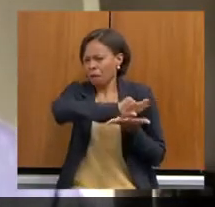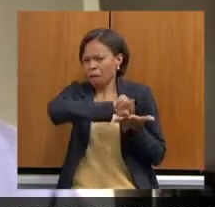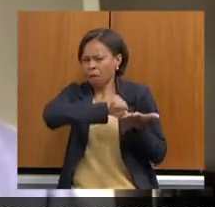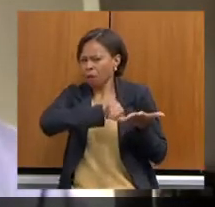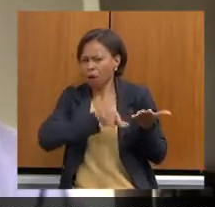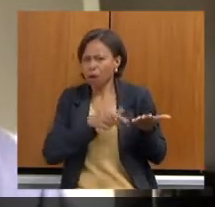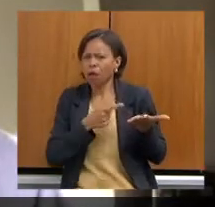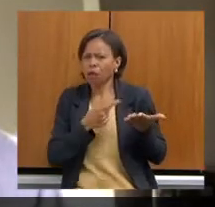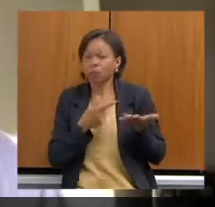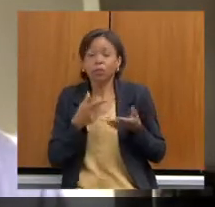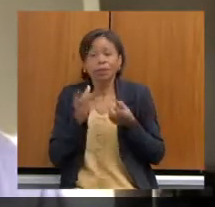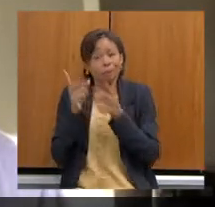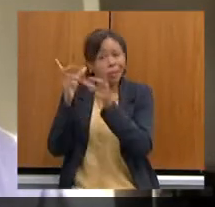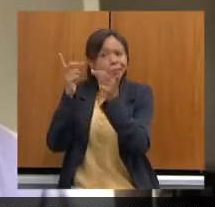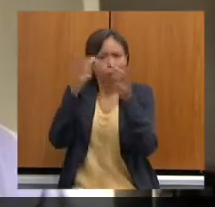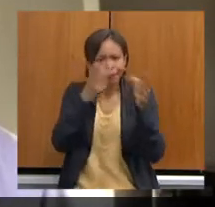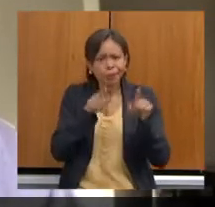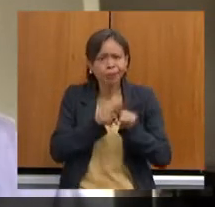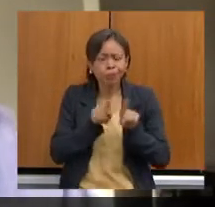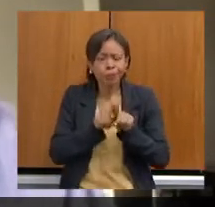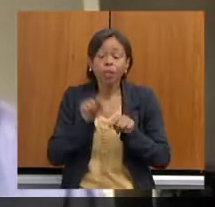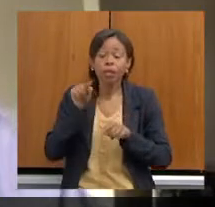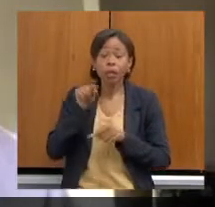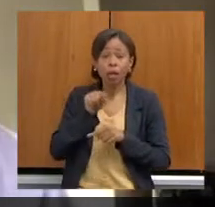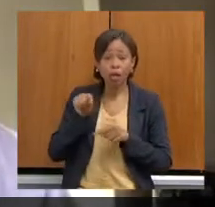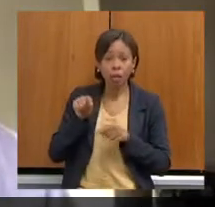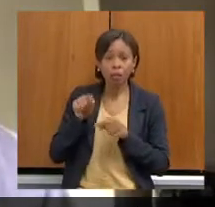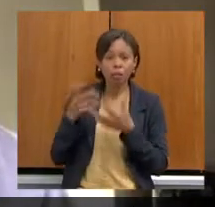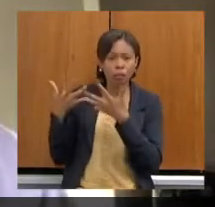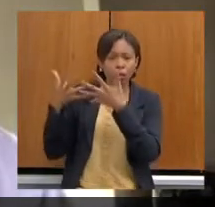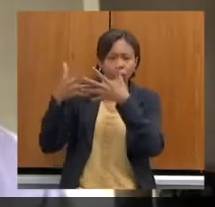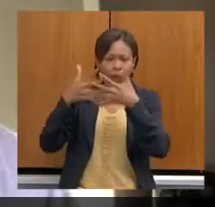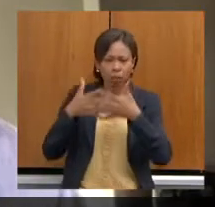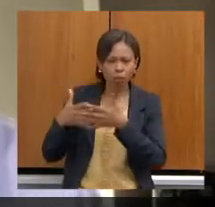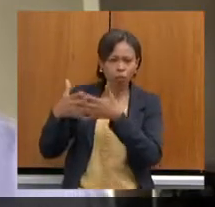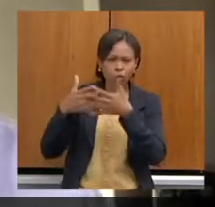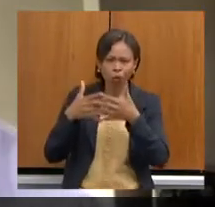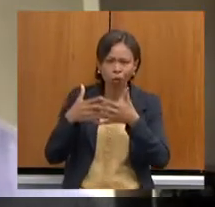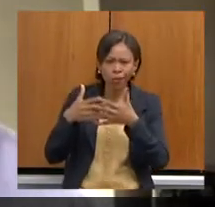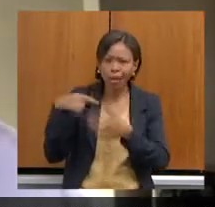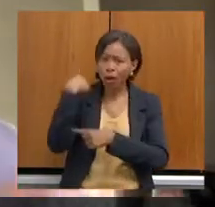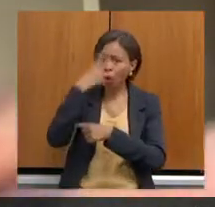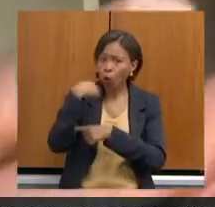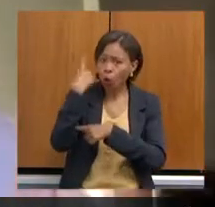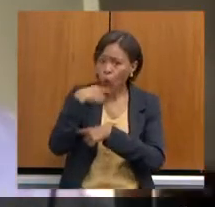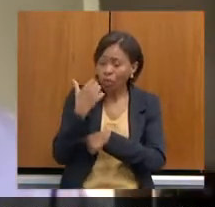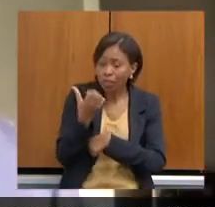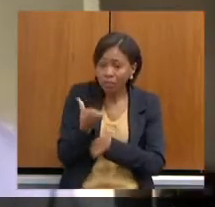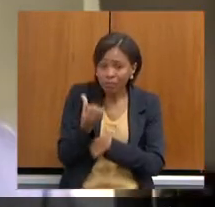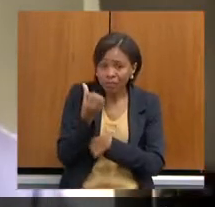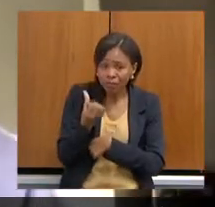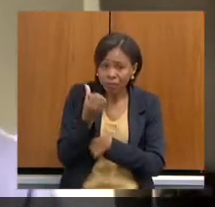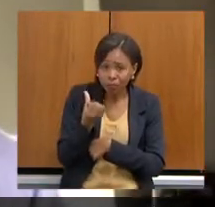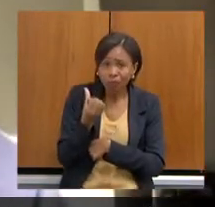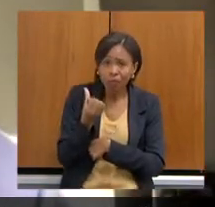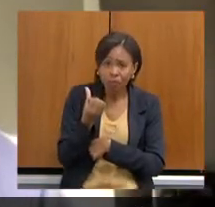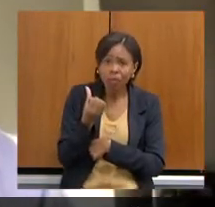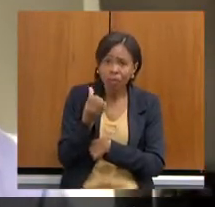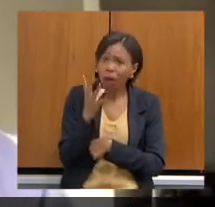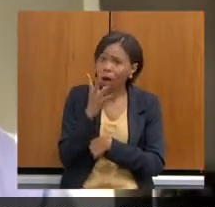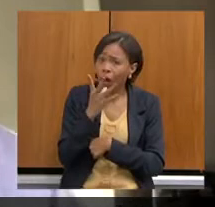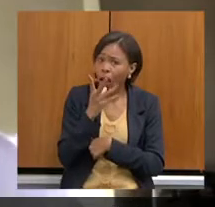parte dela para isso E essas caminhões eles estavam gastando 3 horas para percorrer trinta e poucos quilômetros